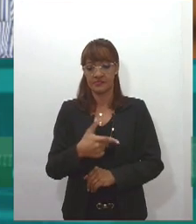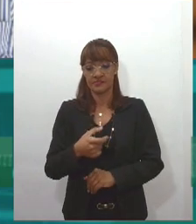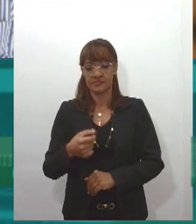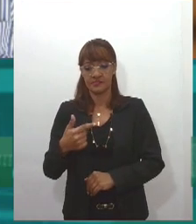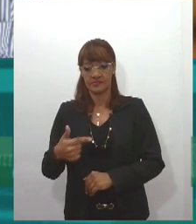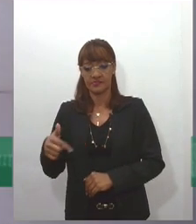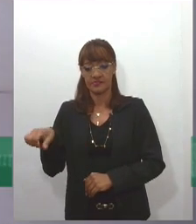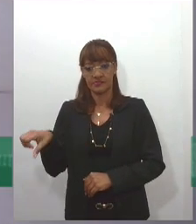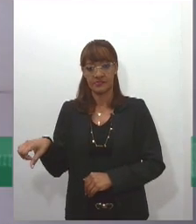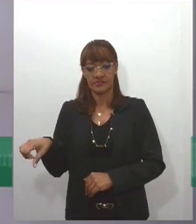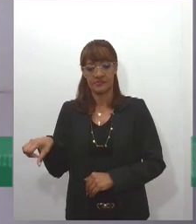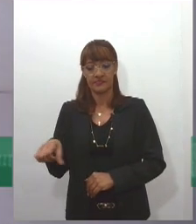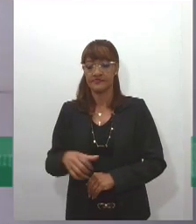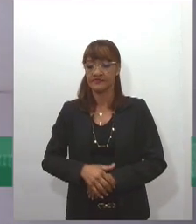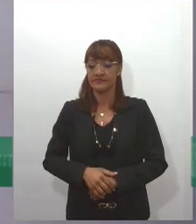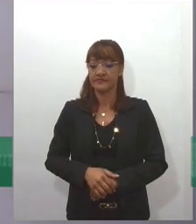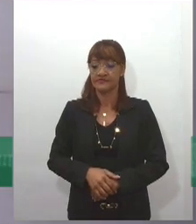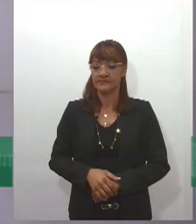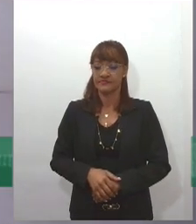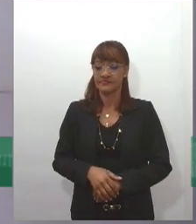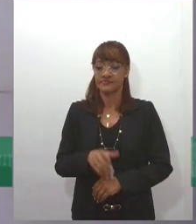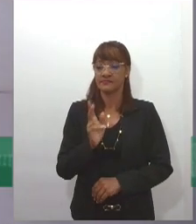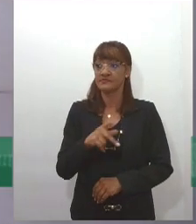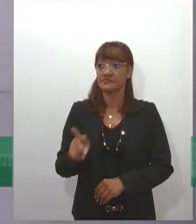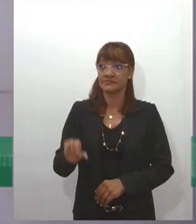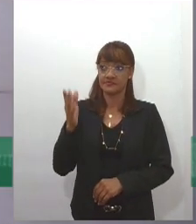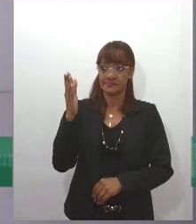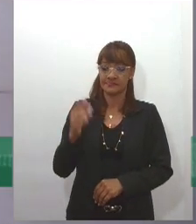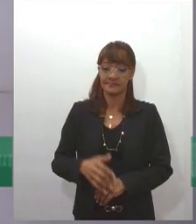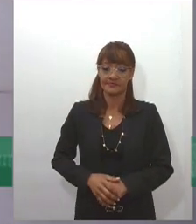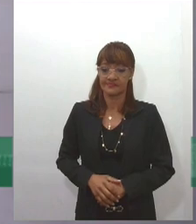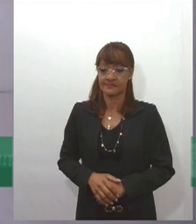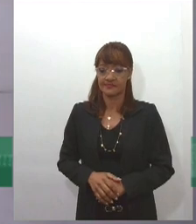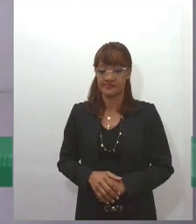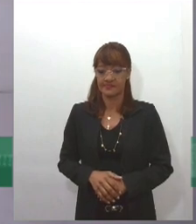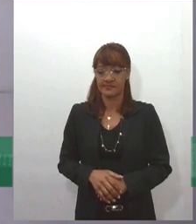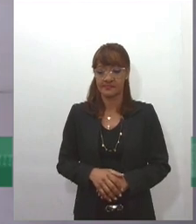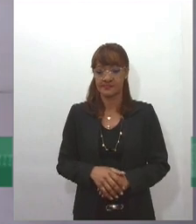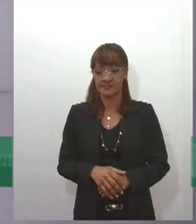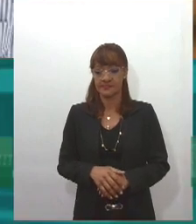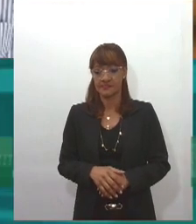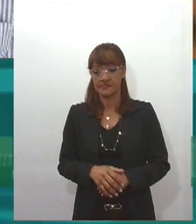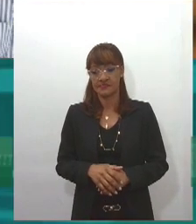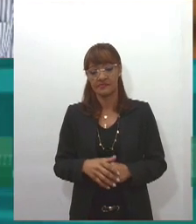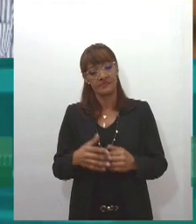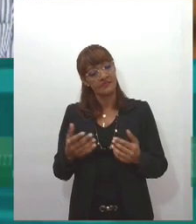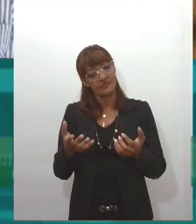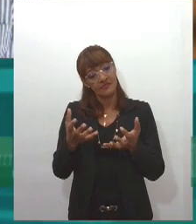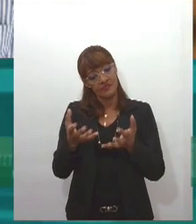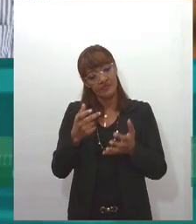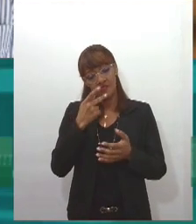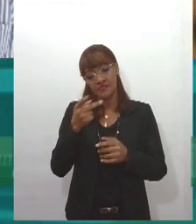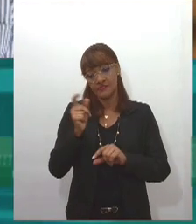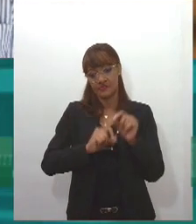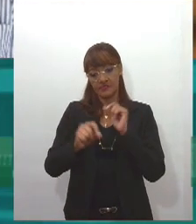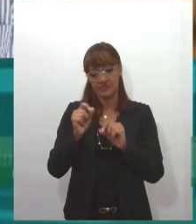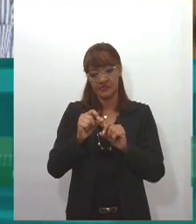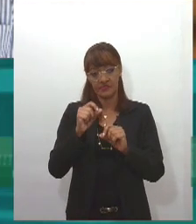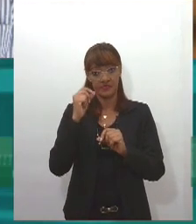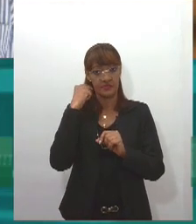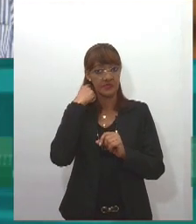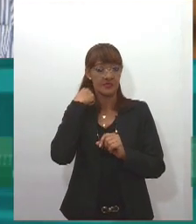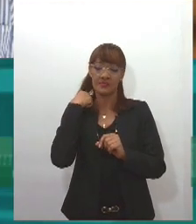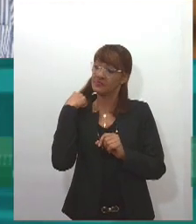uhum professor Marcos Cintra é o comentário que eu ia fazer é que agora vamos olhar digamos assim os